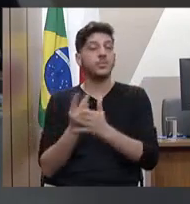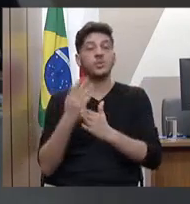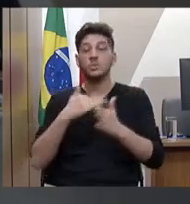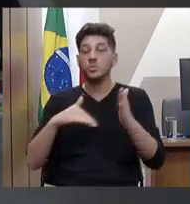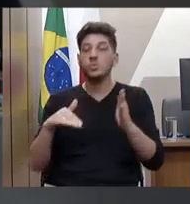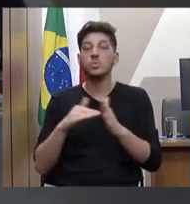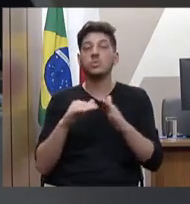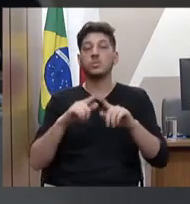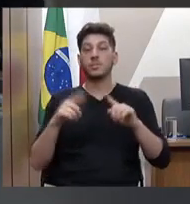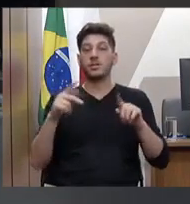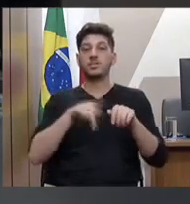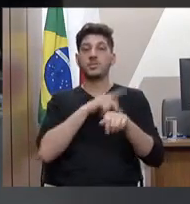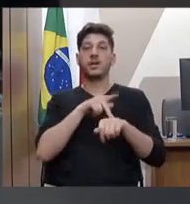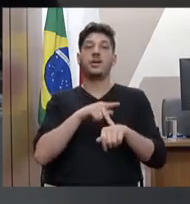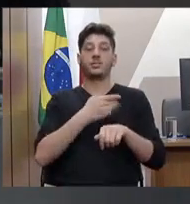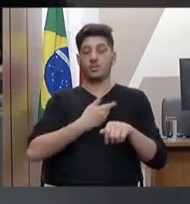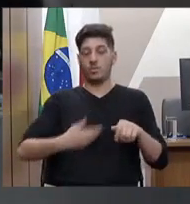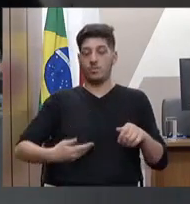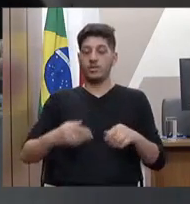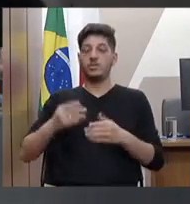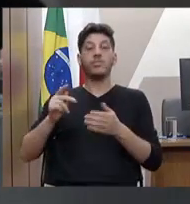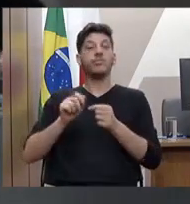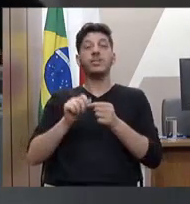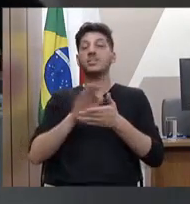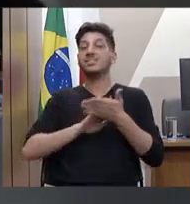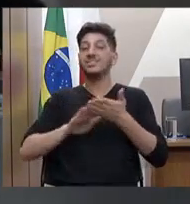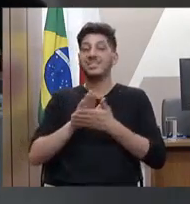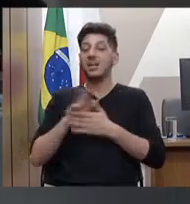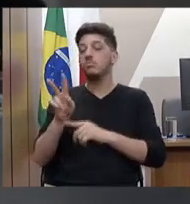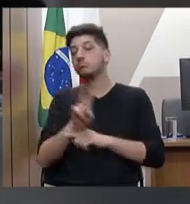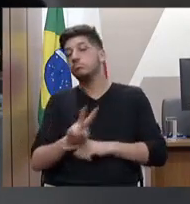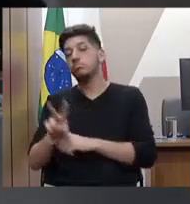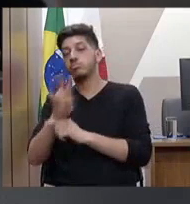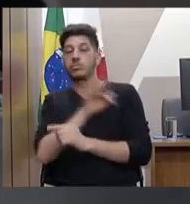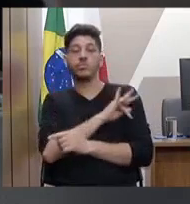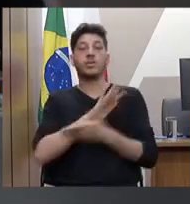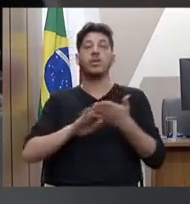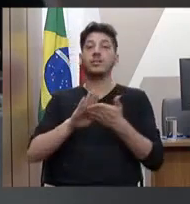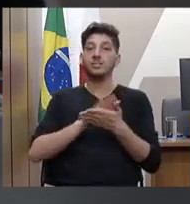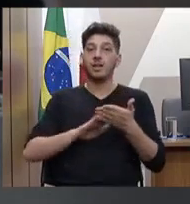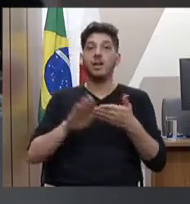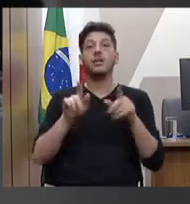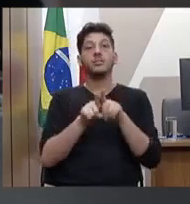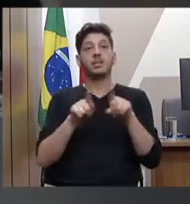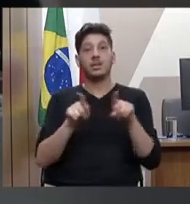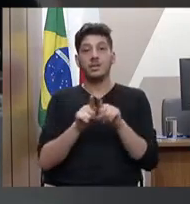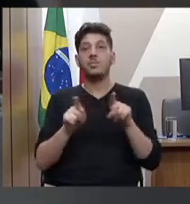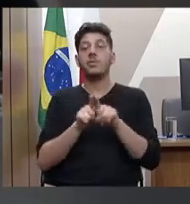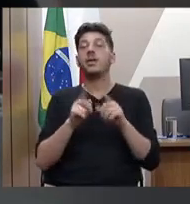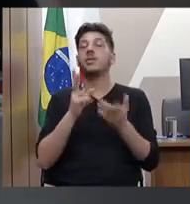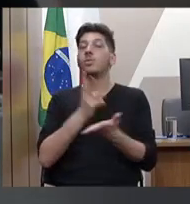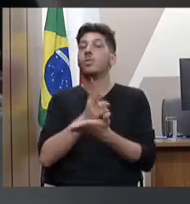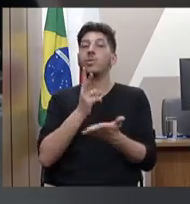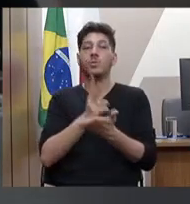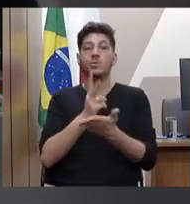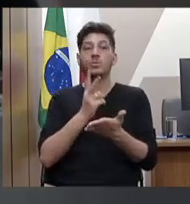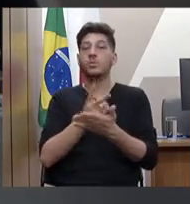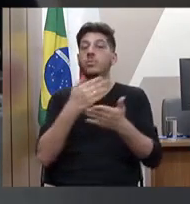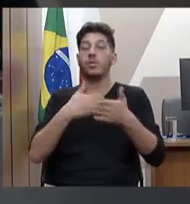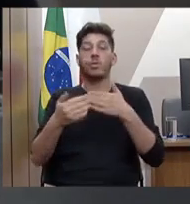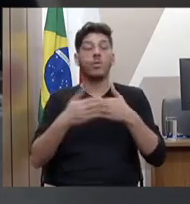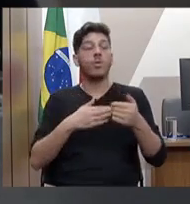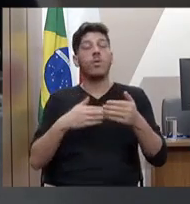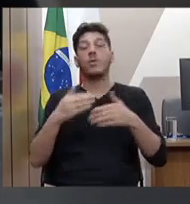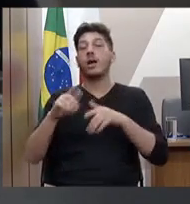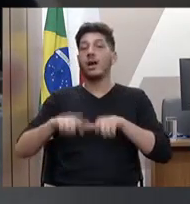exercido qualquer atividade de supervisão fiscalização destinando a verificar as condições de trabalho o mesmo tem aprendido qualquer ação voltada prevenir acidentes